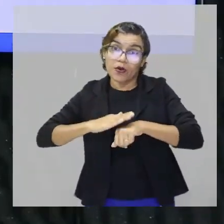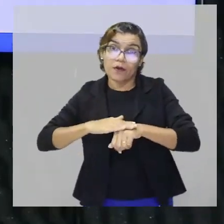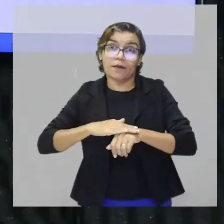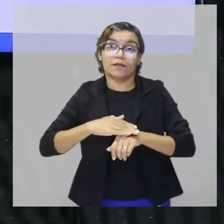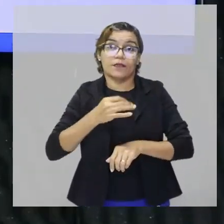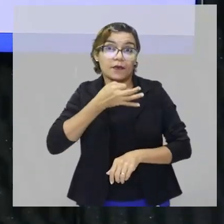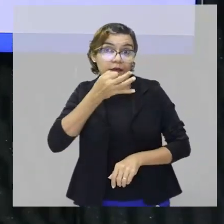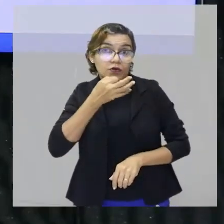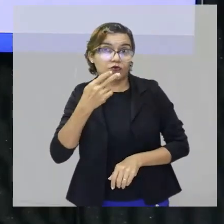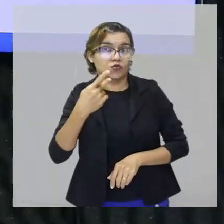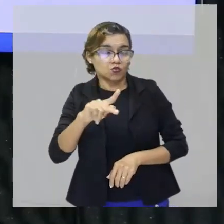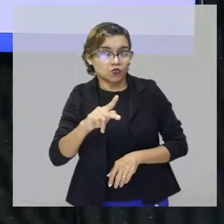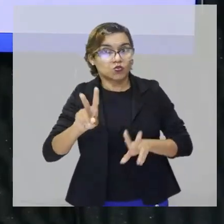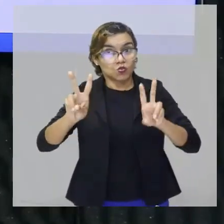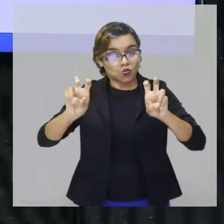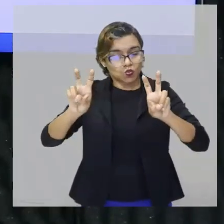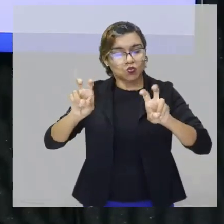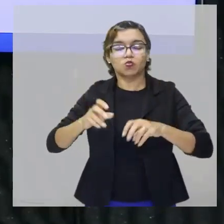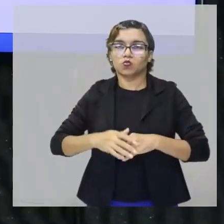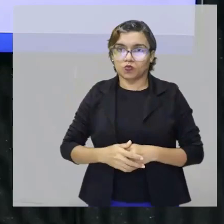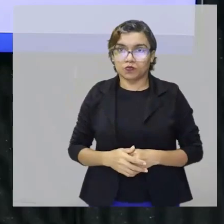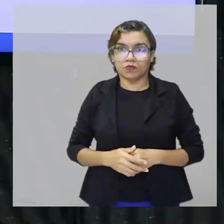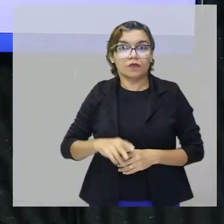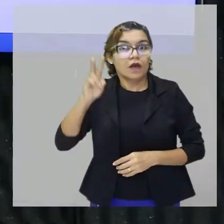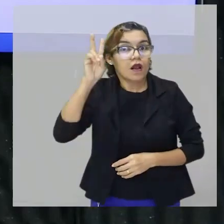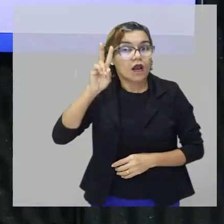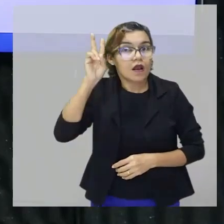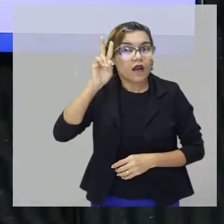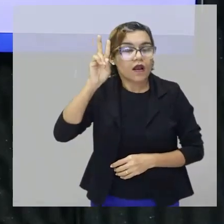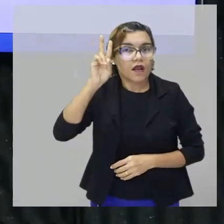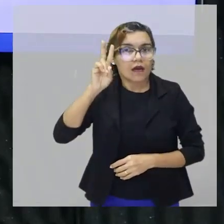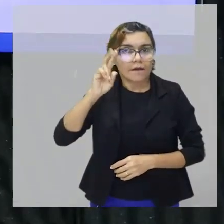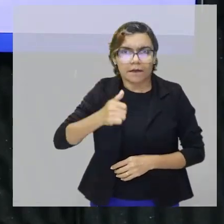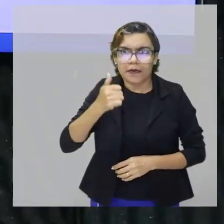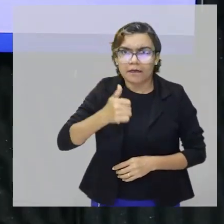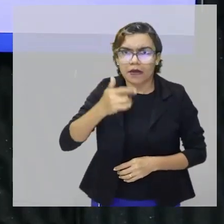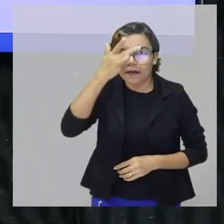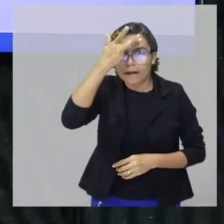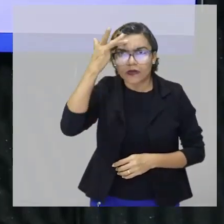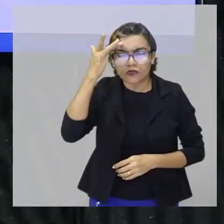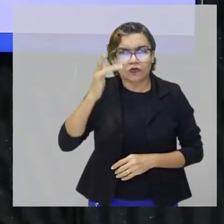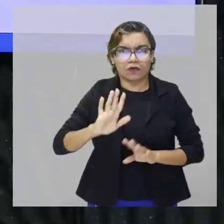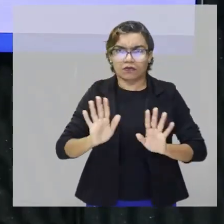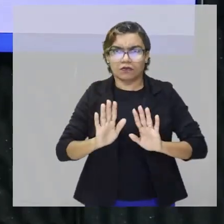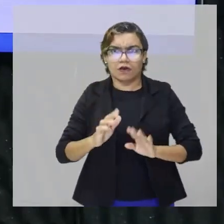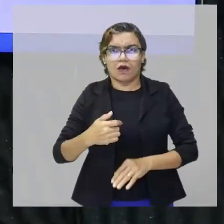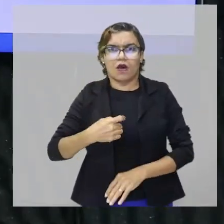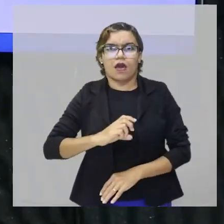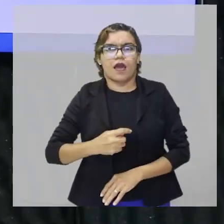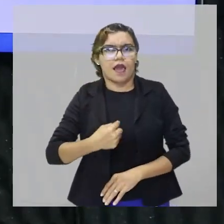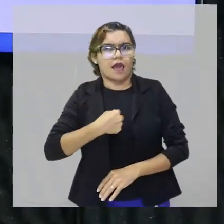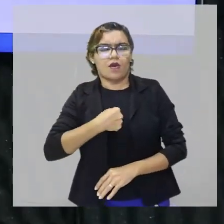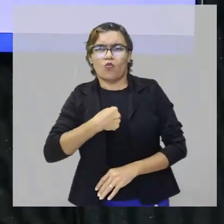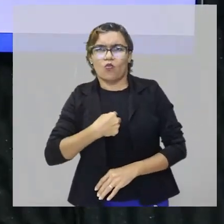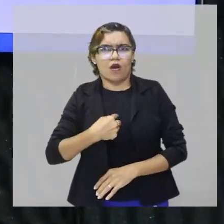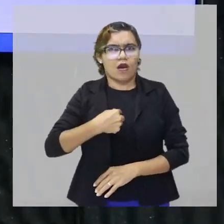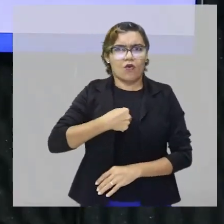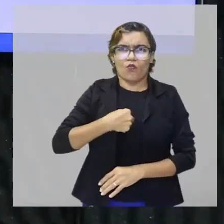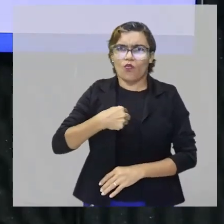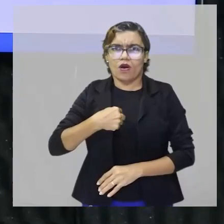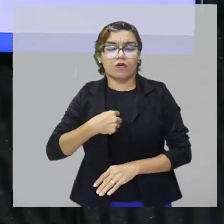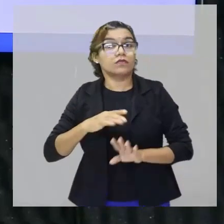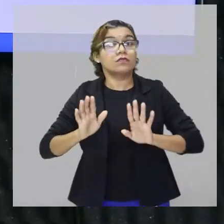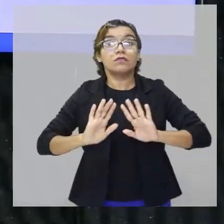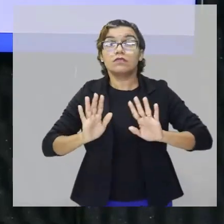debatido. Lembre-se, nunca em primeira pessoa. Eu vi, eu penso, eu acho, eu faço